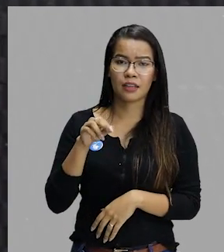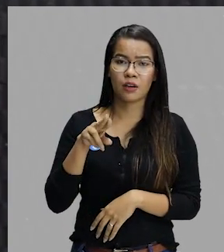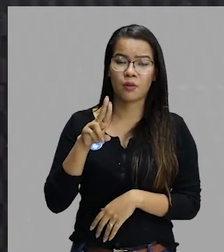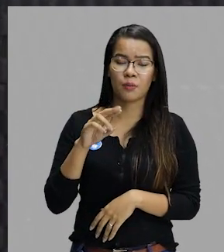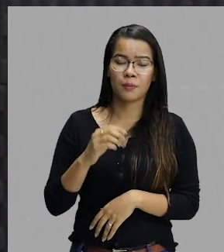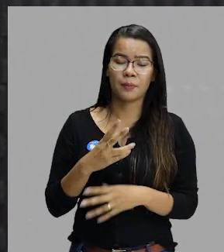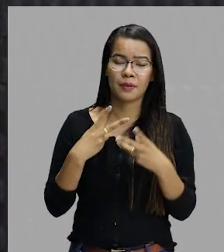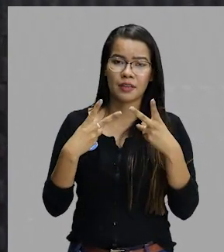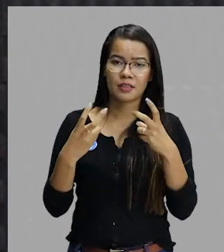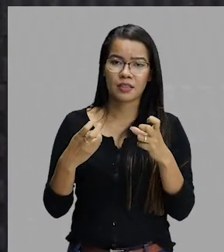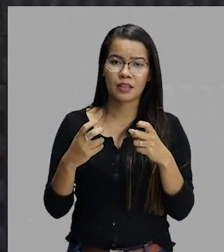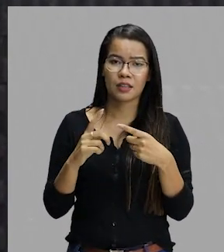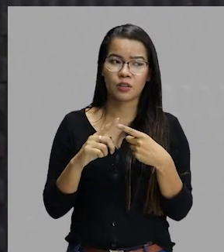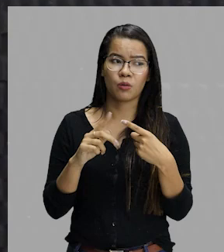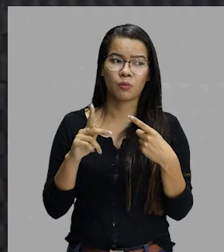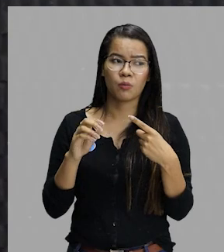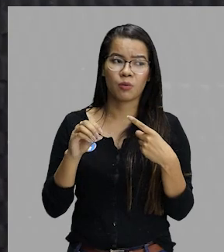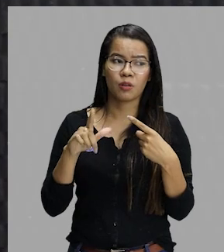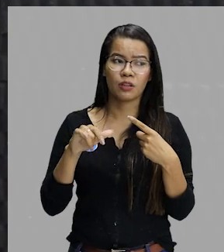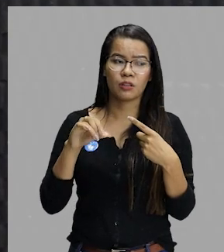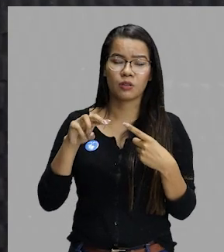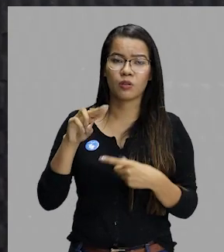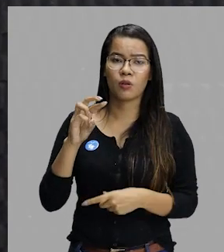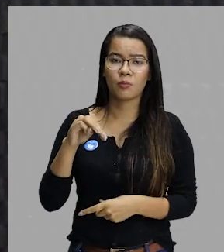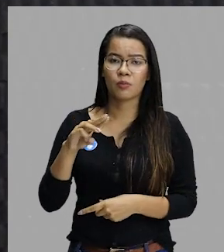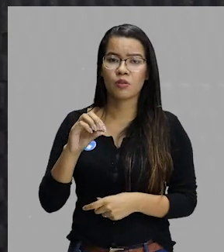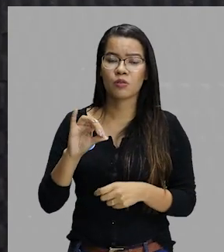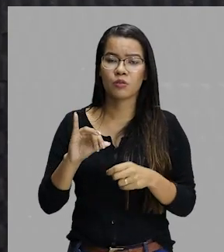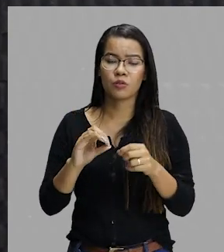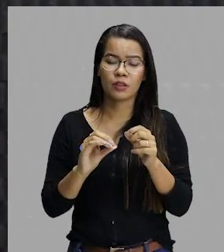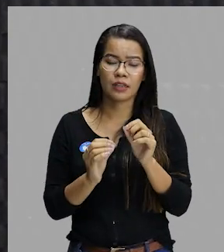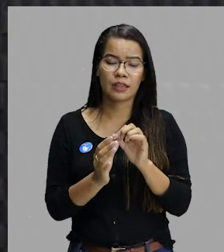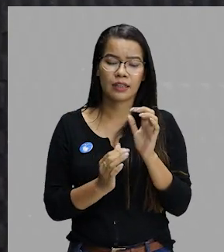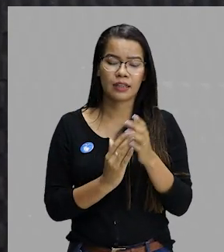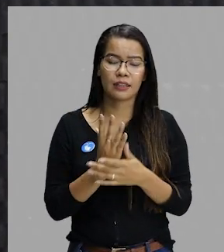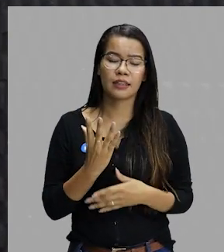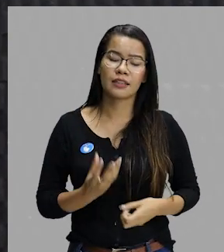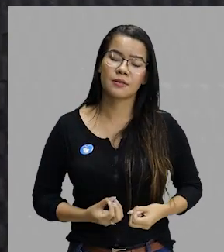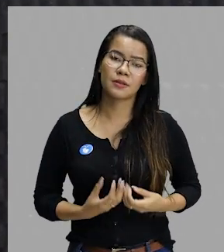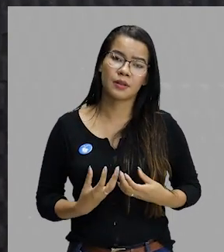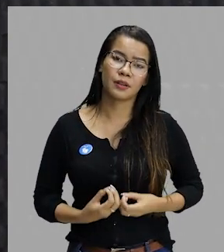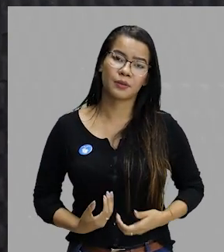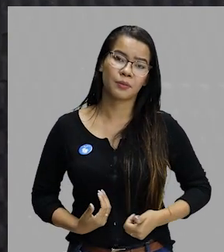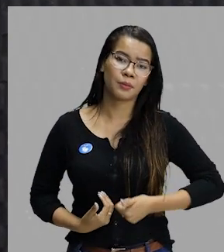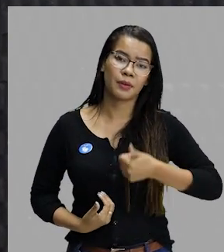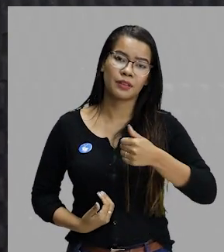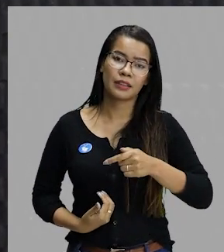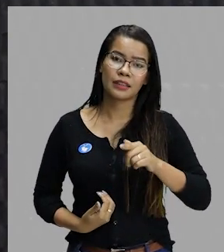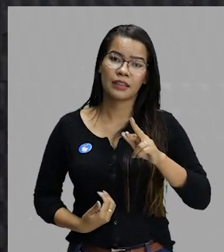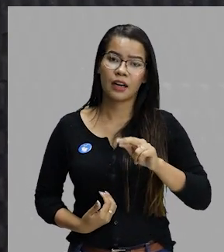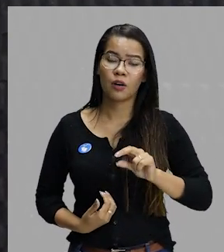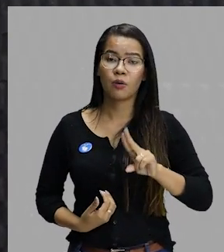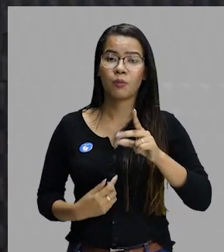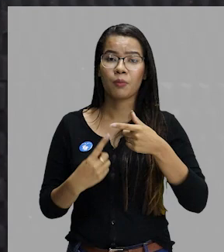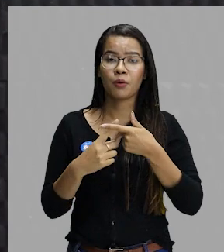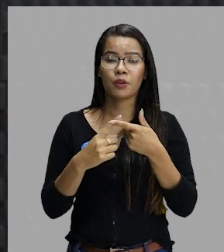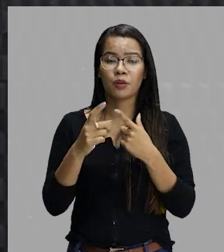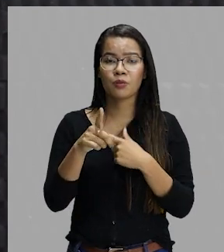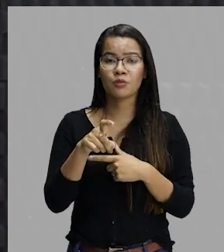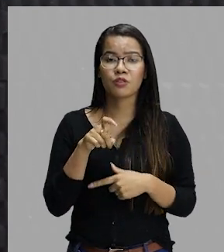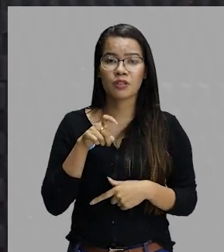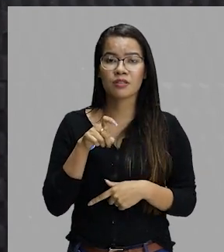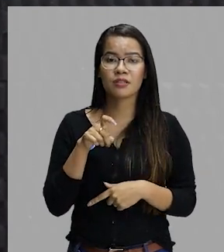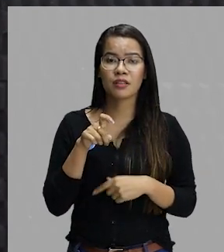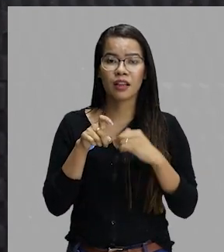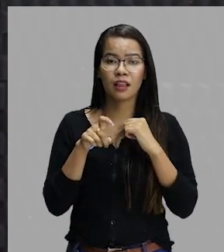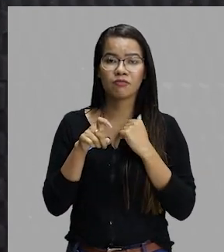esse polinômio aqui que forma a expressão é um polinômio do primeiro grau, porque o x está elevado a 1. Então, o que nós temos